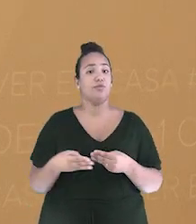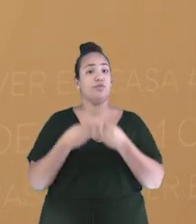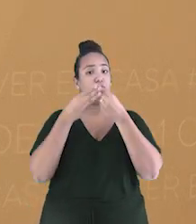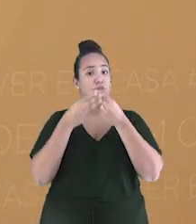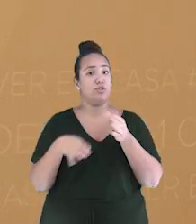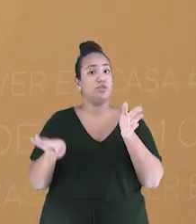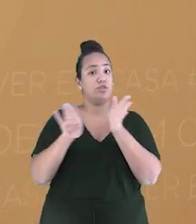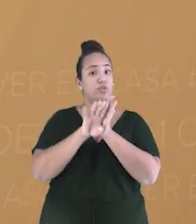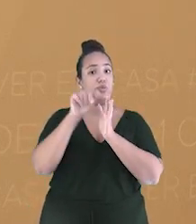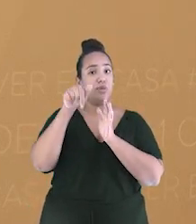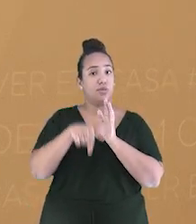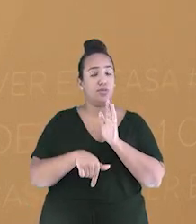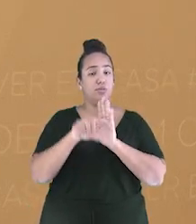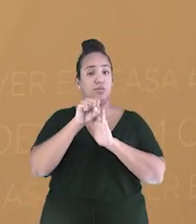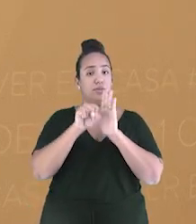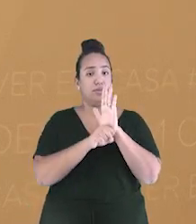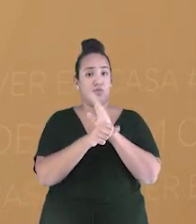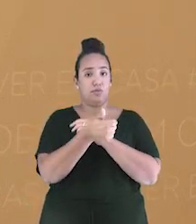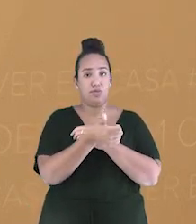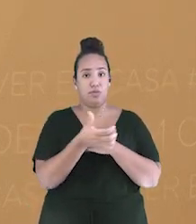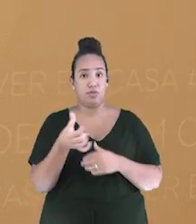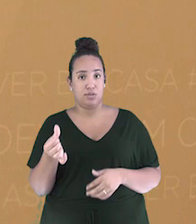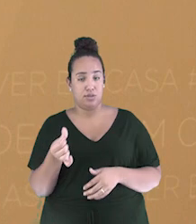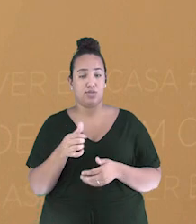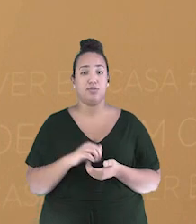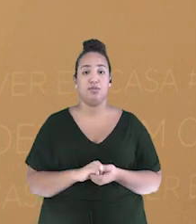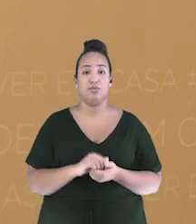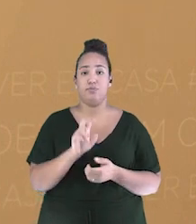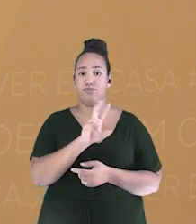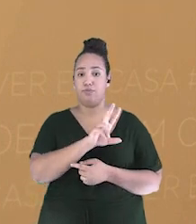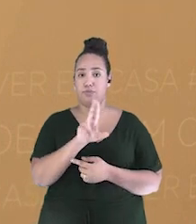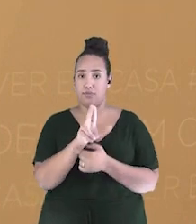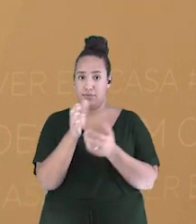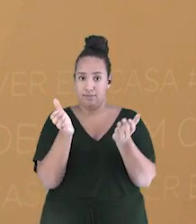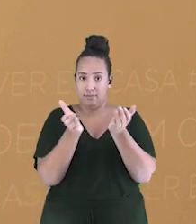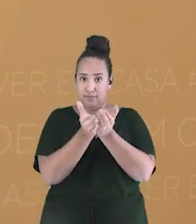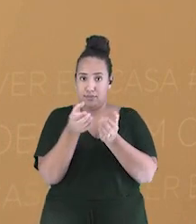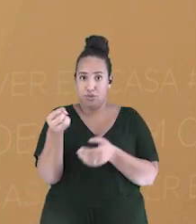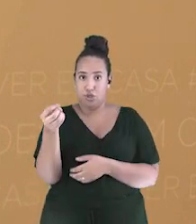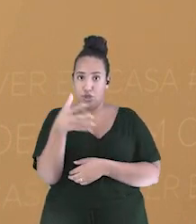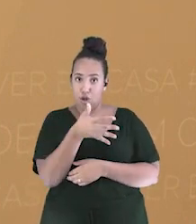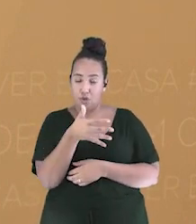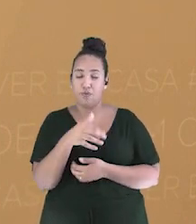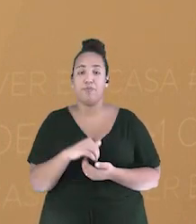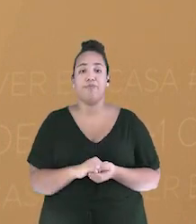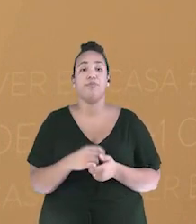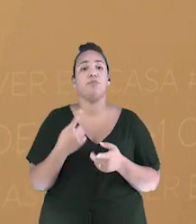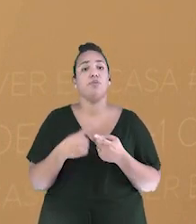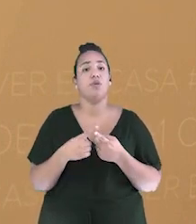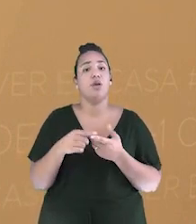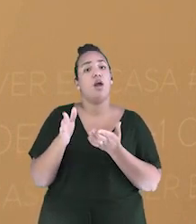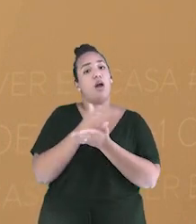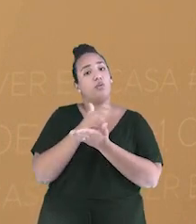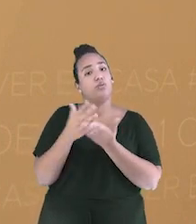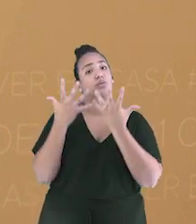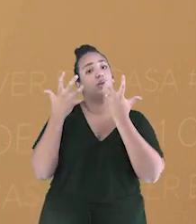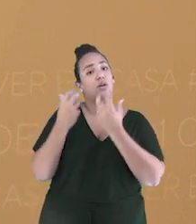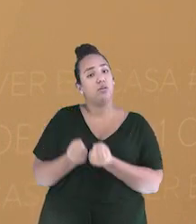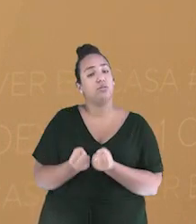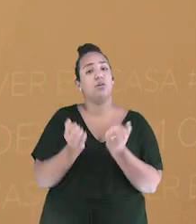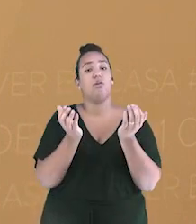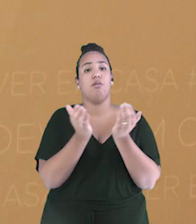Brasil por volta do século XVI e eram chamados de cristãos novos, pois muitos haviam se convertido